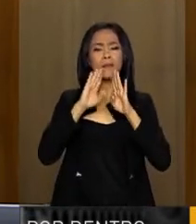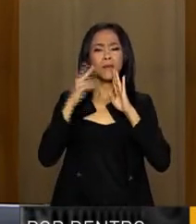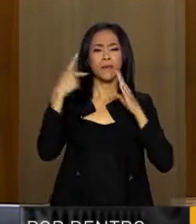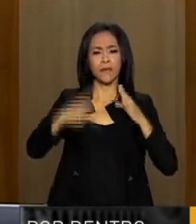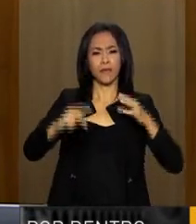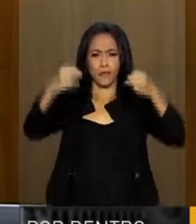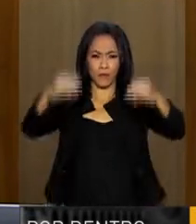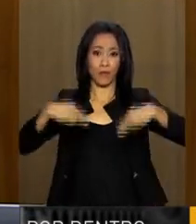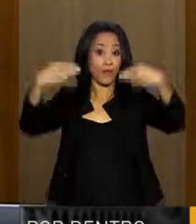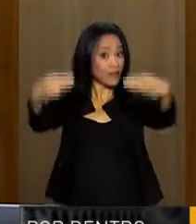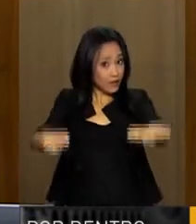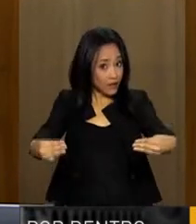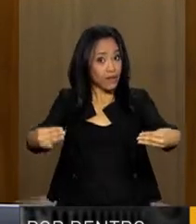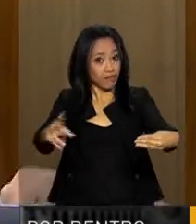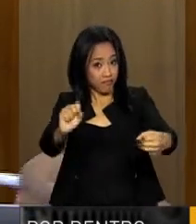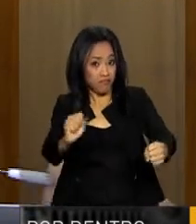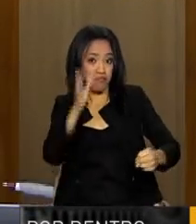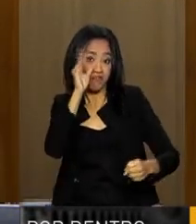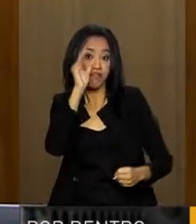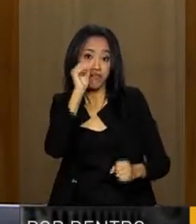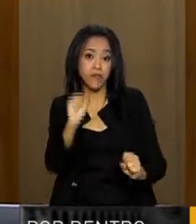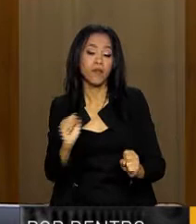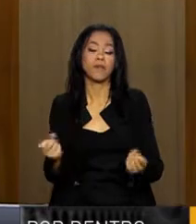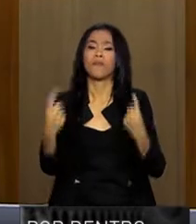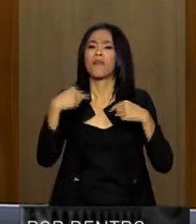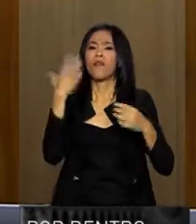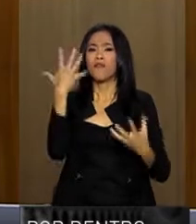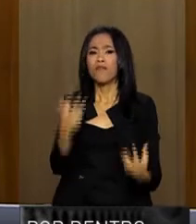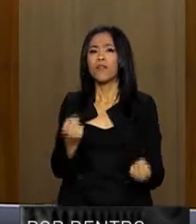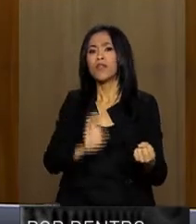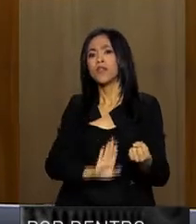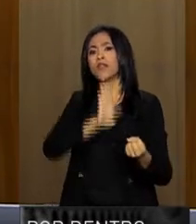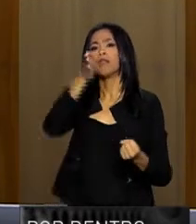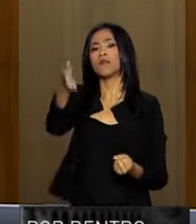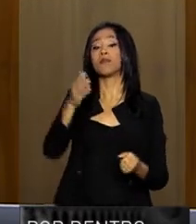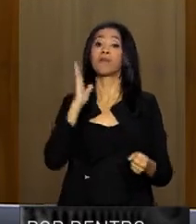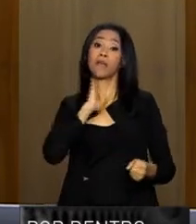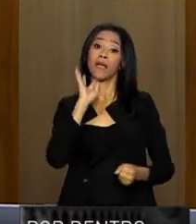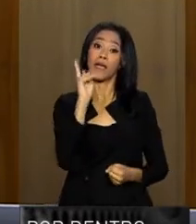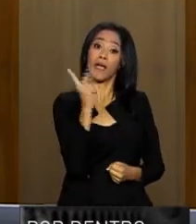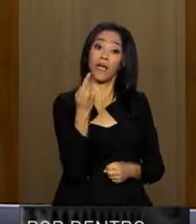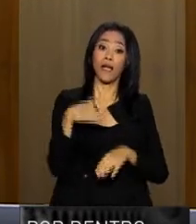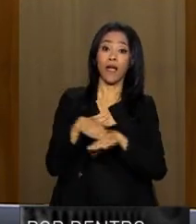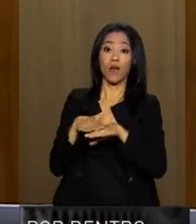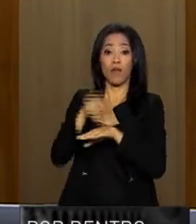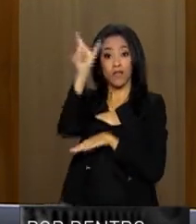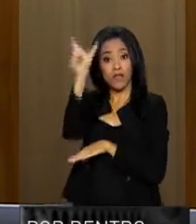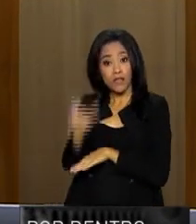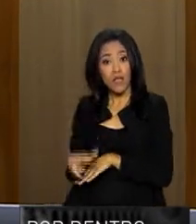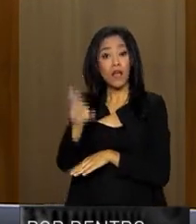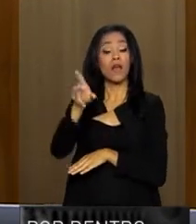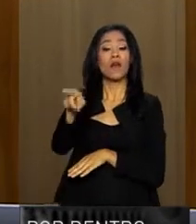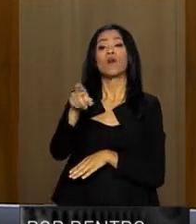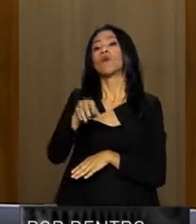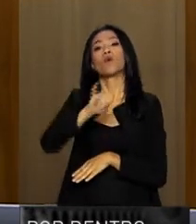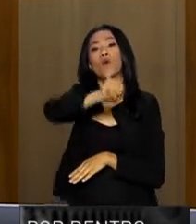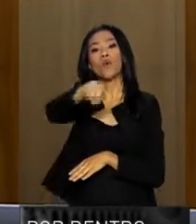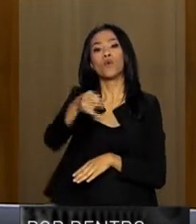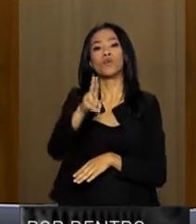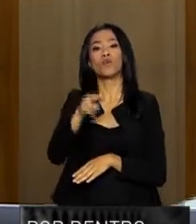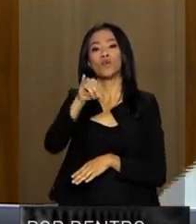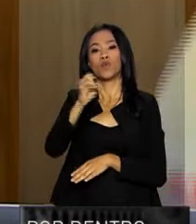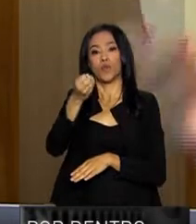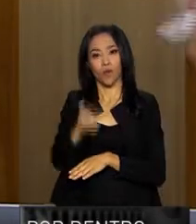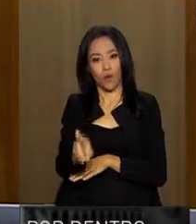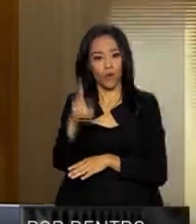do meio ambiente seguimos agora até belo horizonte minas gerais vamos conversar com júnior moreira da rádio itatiaia olá júnior bom dia pra